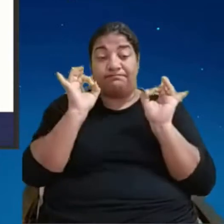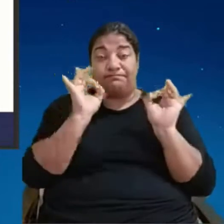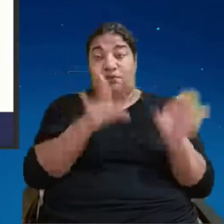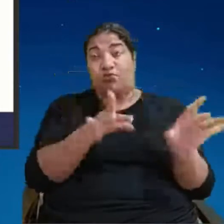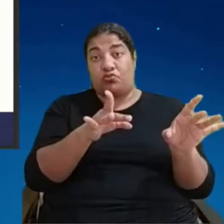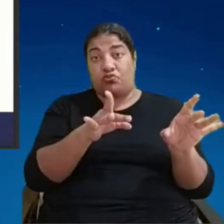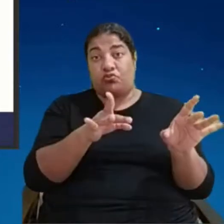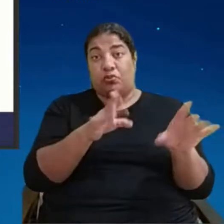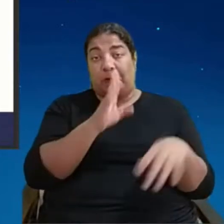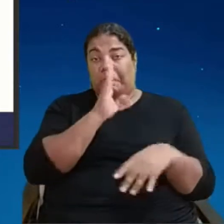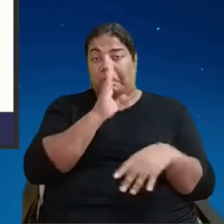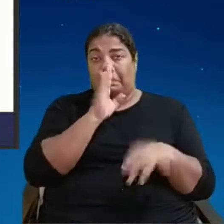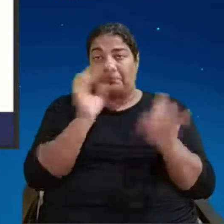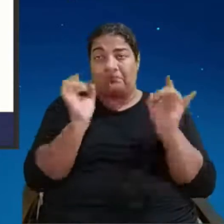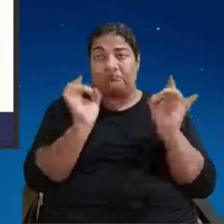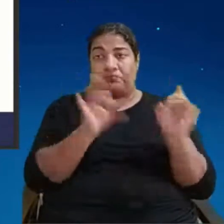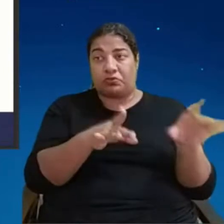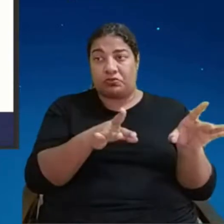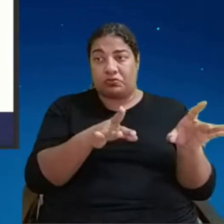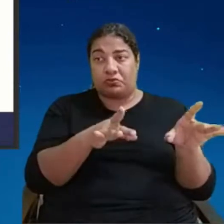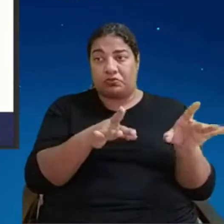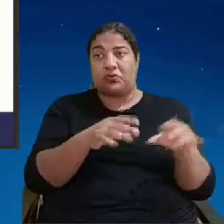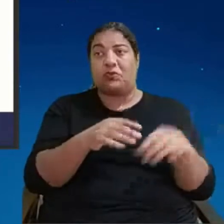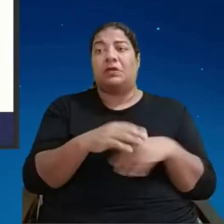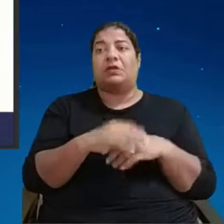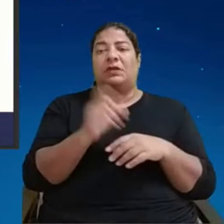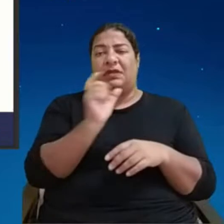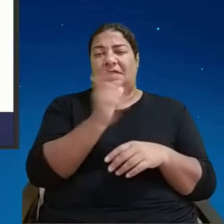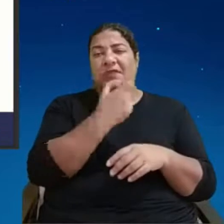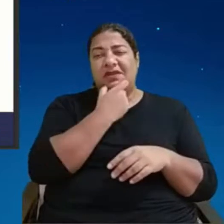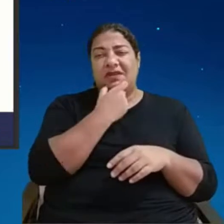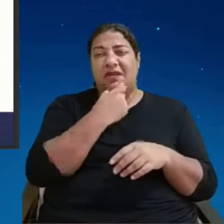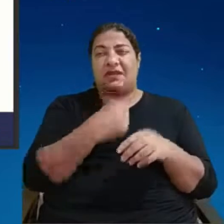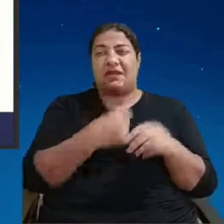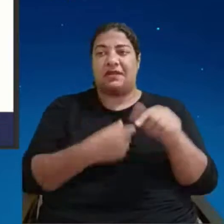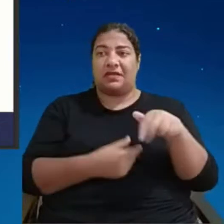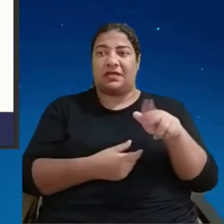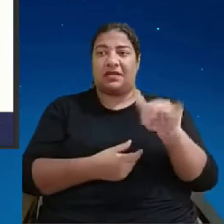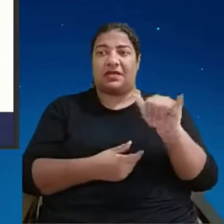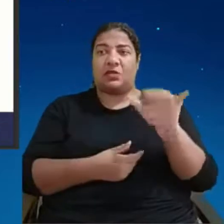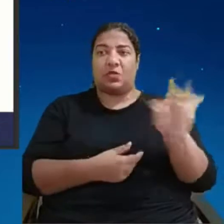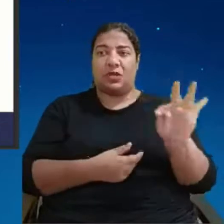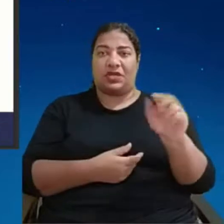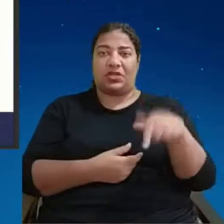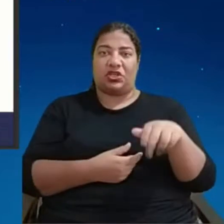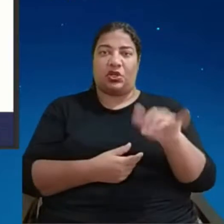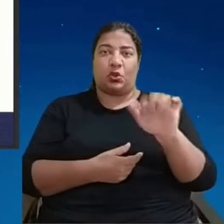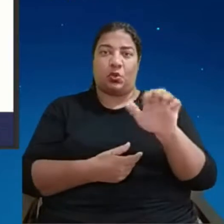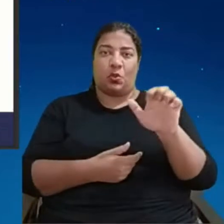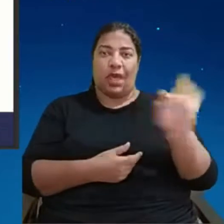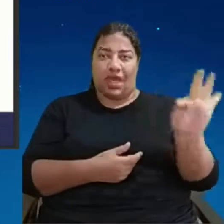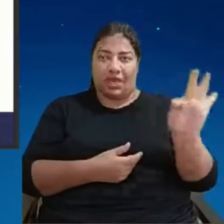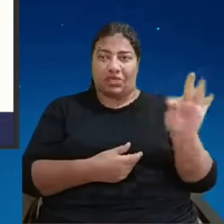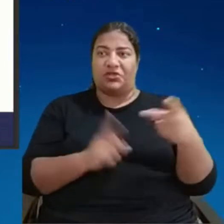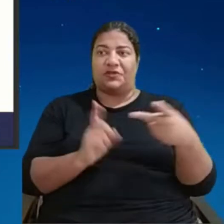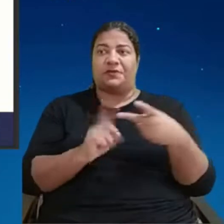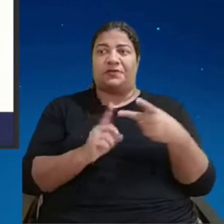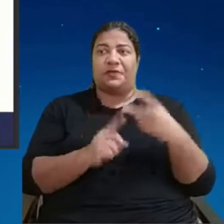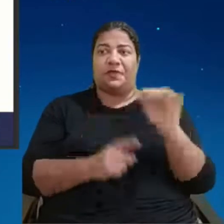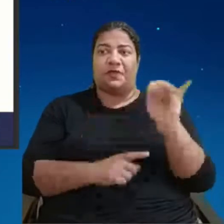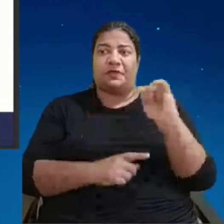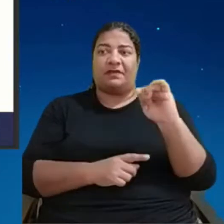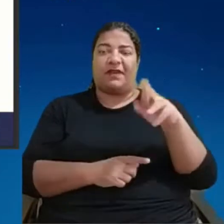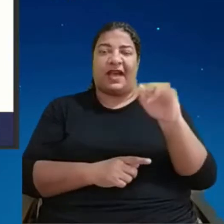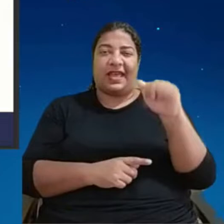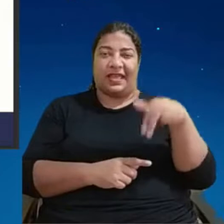e o resignation, né? Ainda tem o flat fire. Engajamento e como ele pode ser promovido com baixo custo